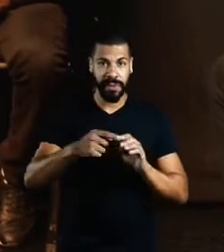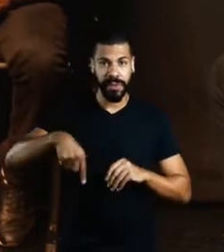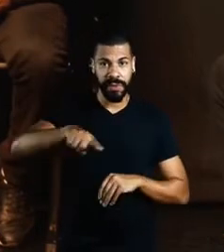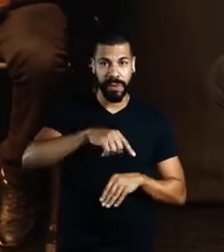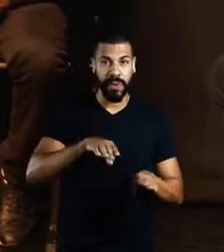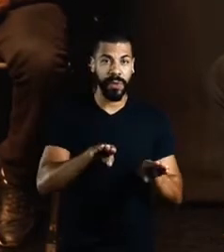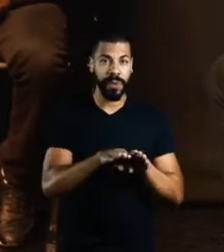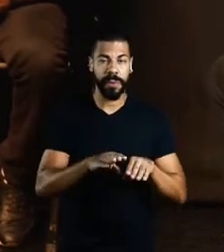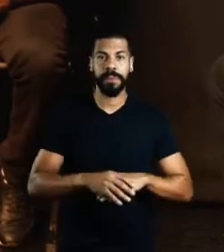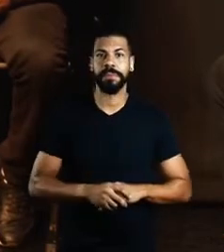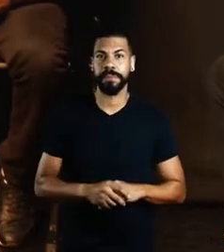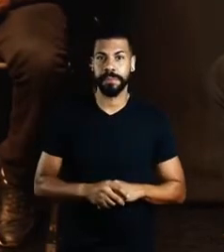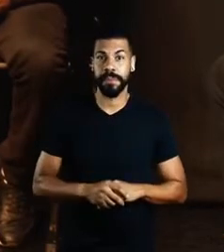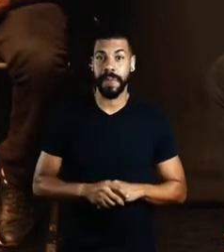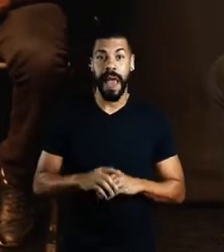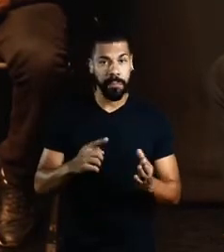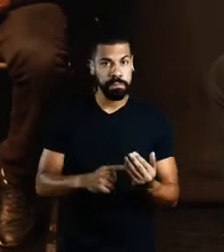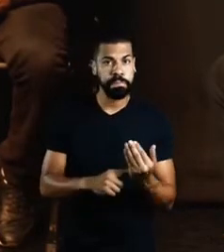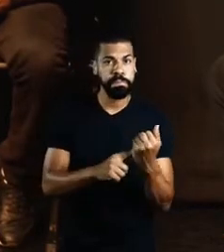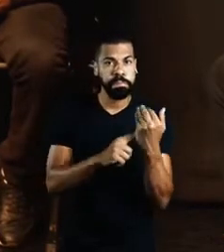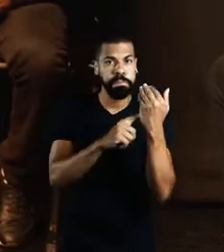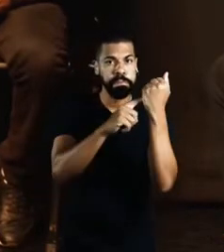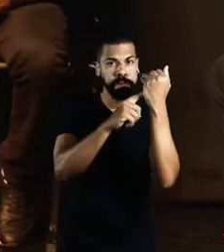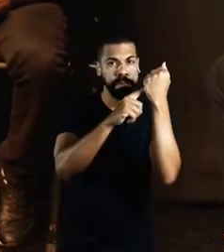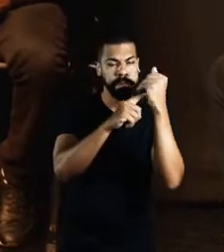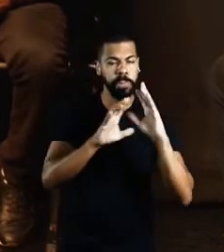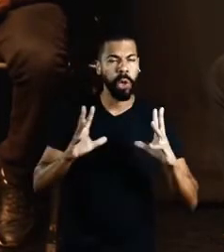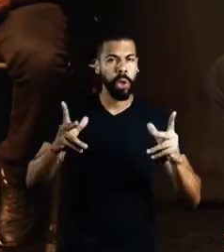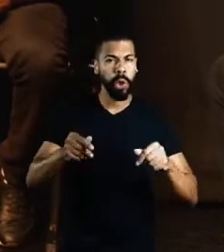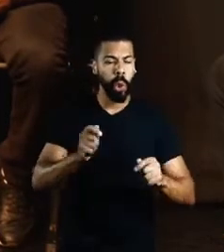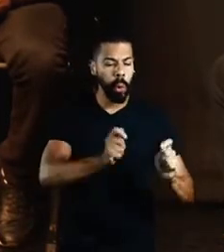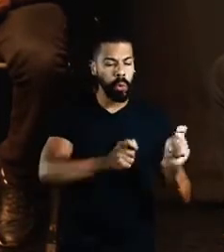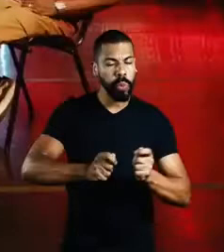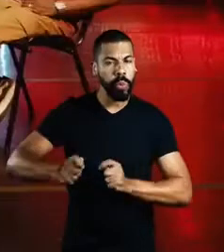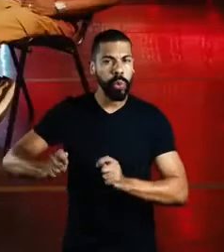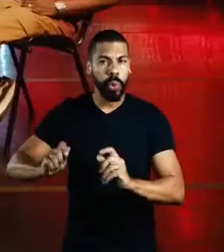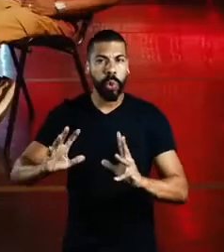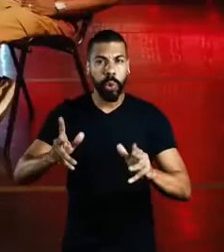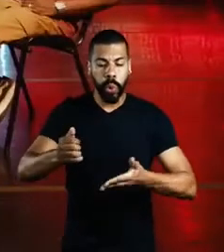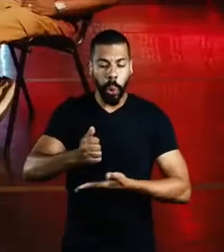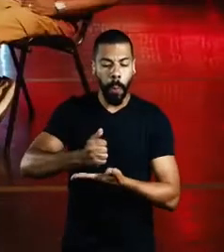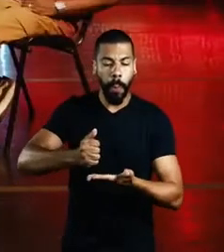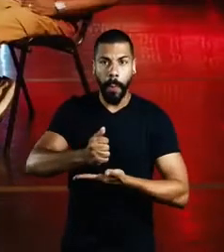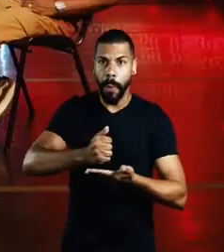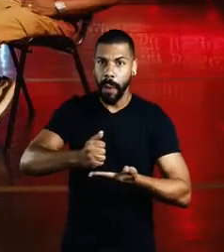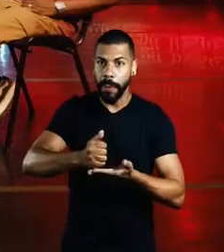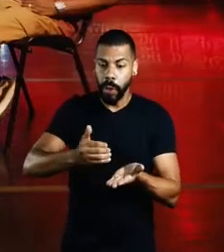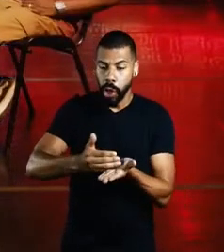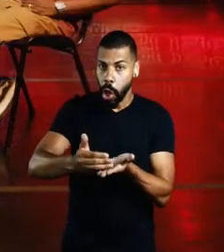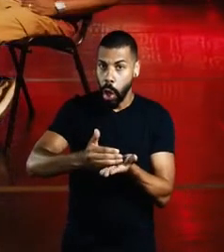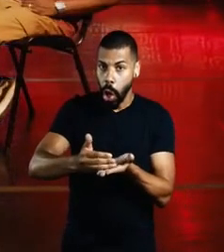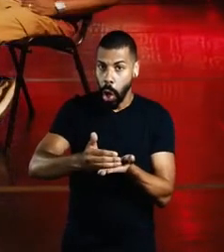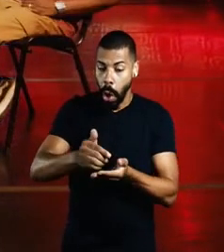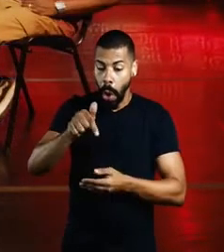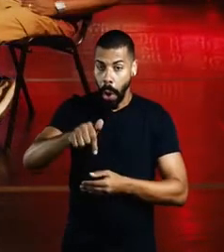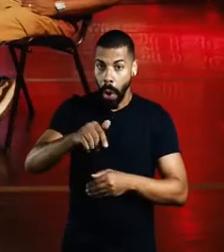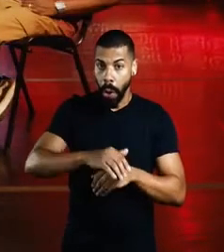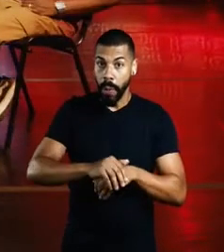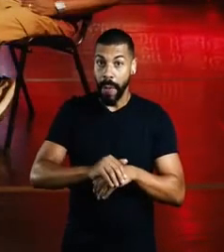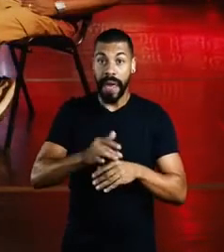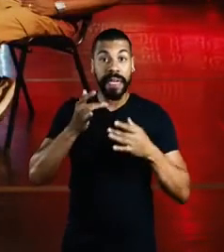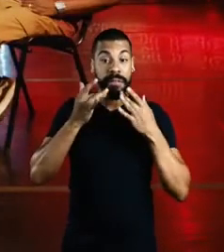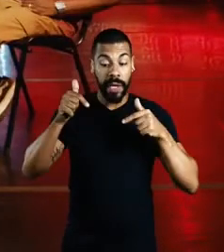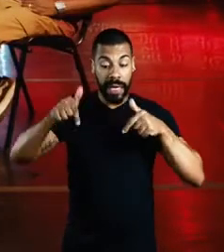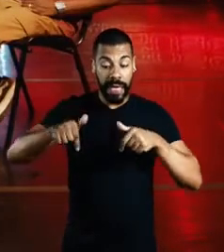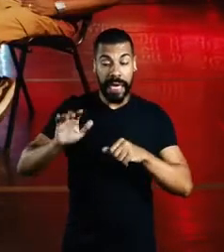instrumental. Essa tecnologia de bateria eletrônica, sequencer, samples, essas coisas todas, a gente começou aqui na Conselheiro Carrão, 480. Show